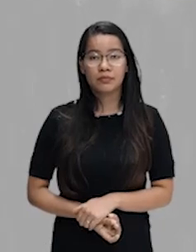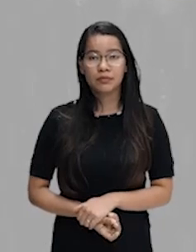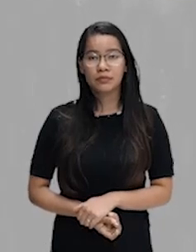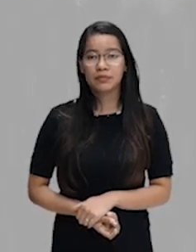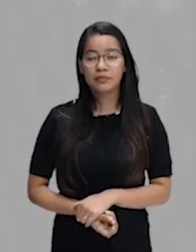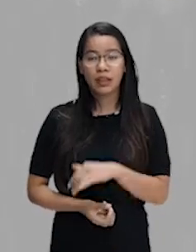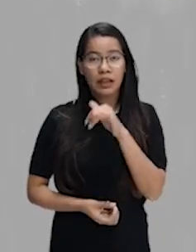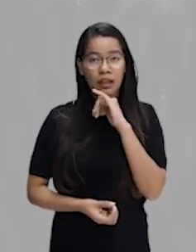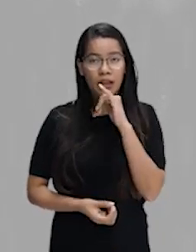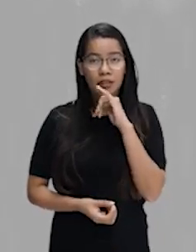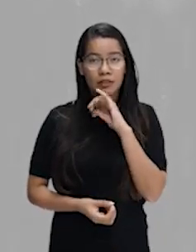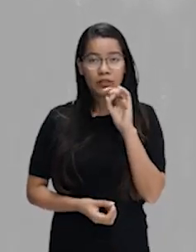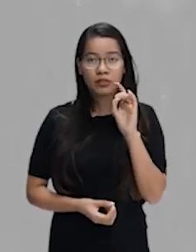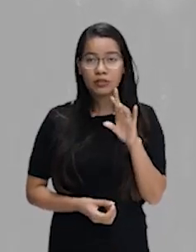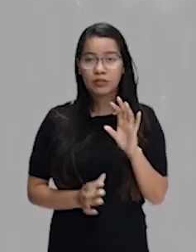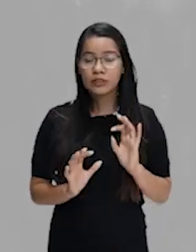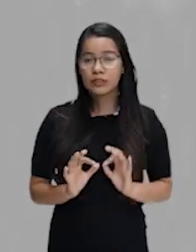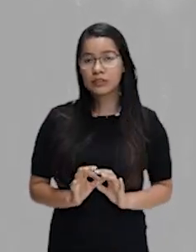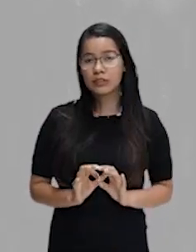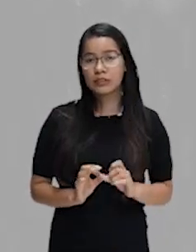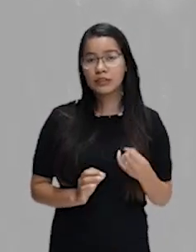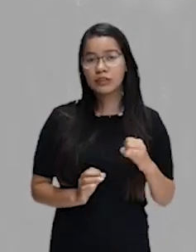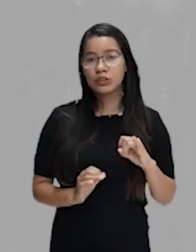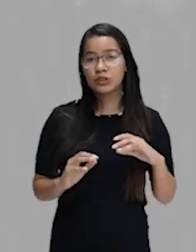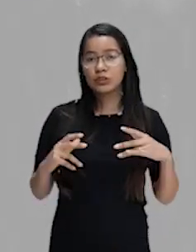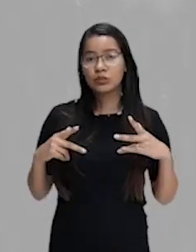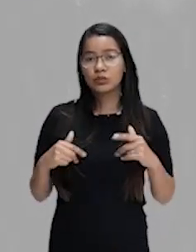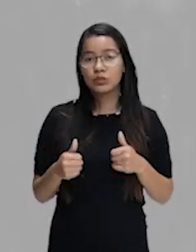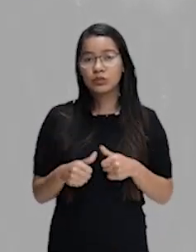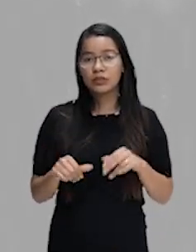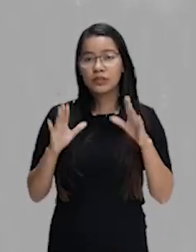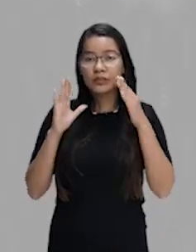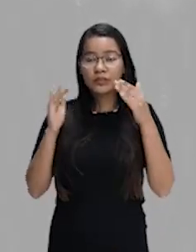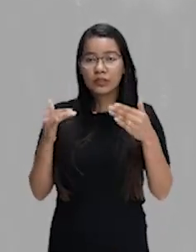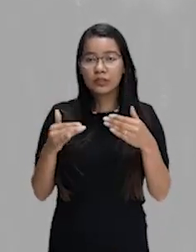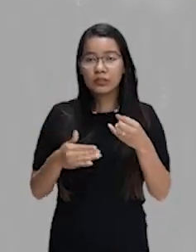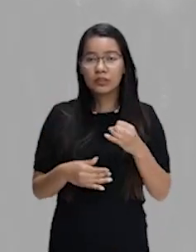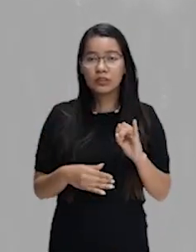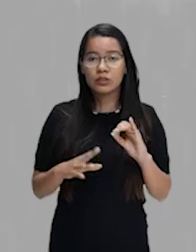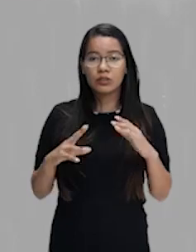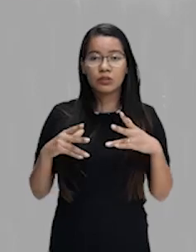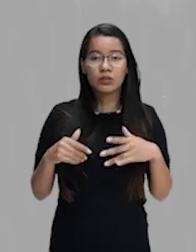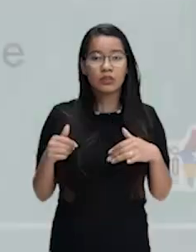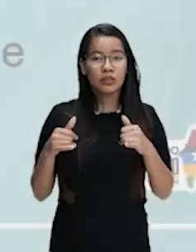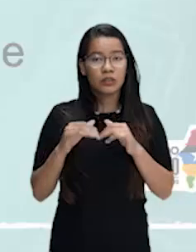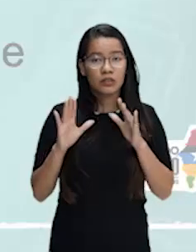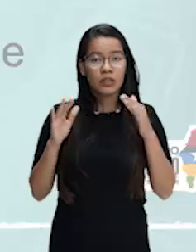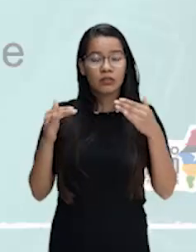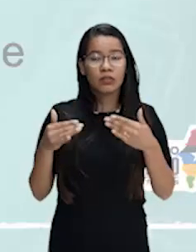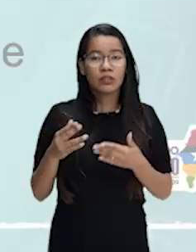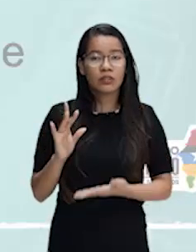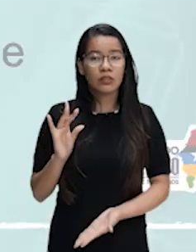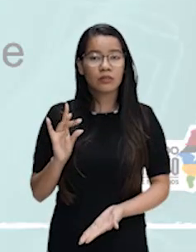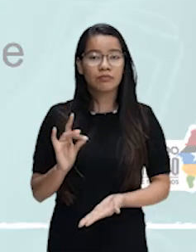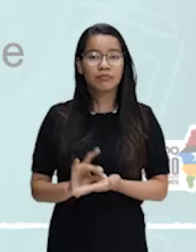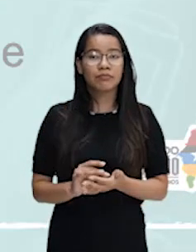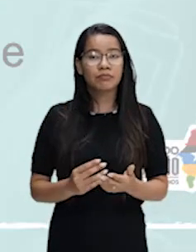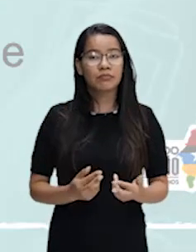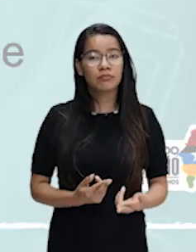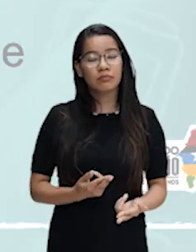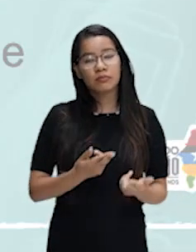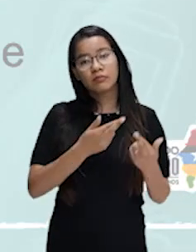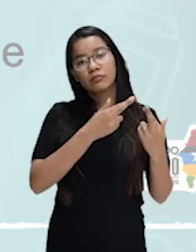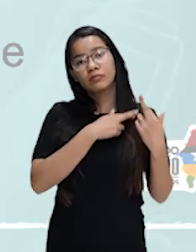É tipo assim, ó, só vai dar certo se todo mundo estiver focado. Se todo mundo tiver realmente